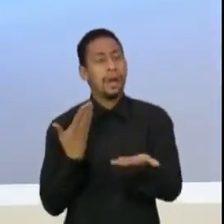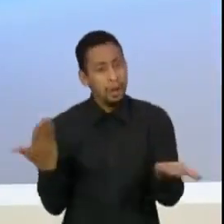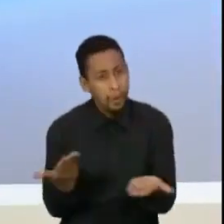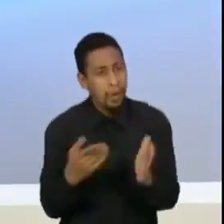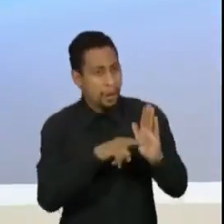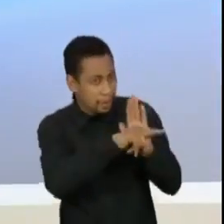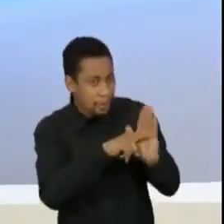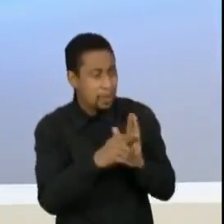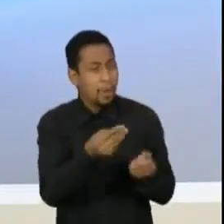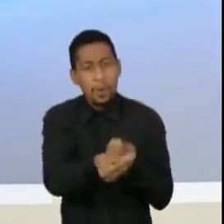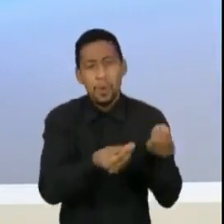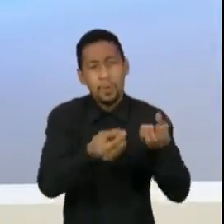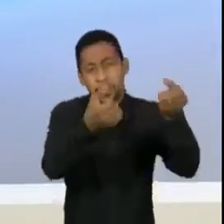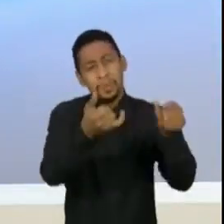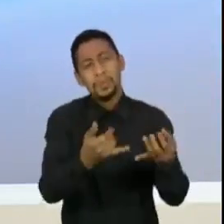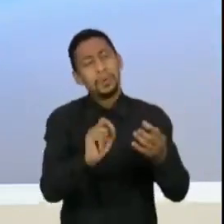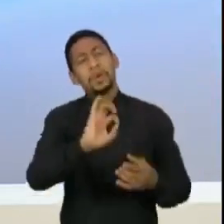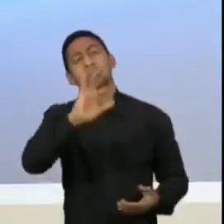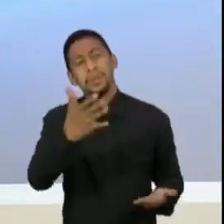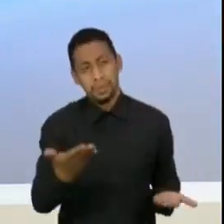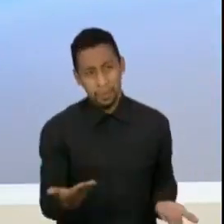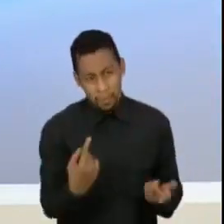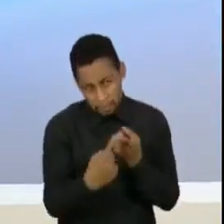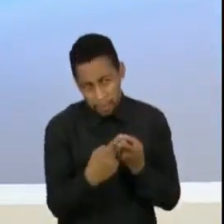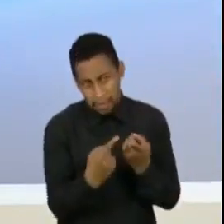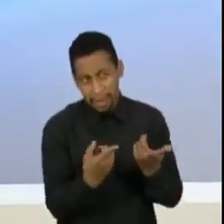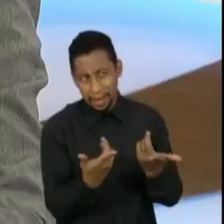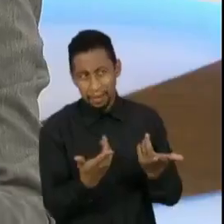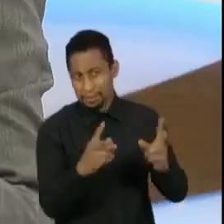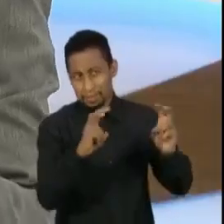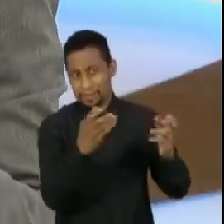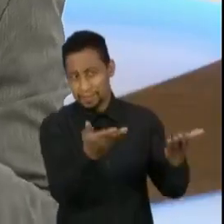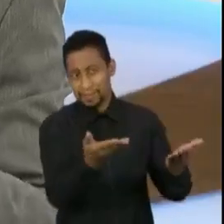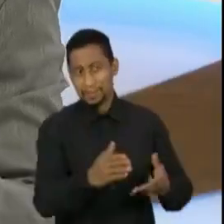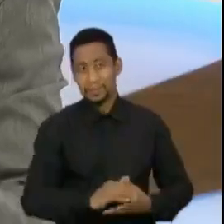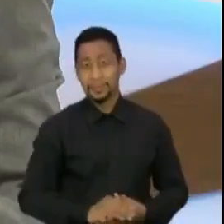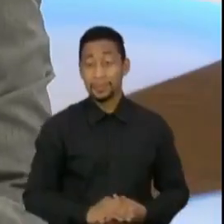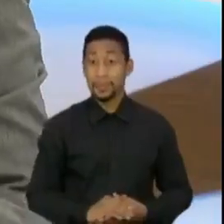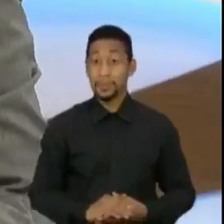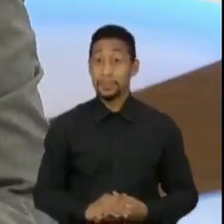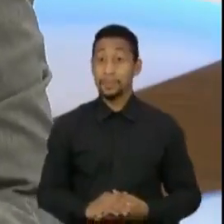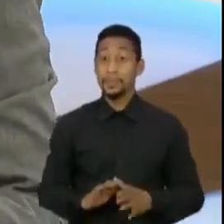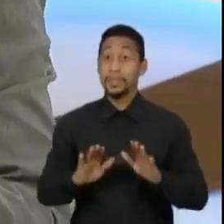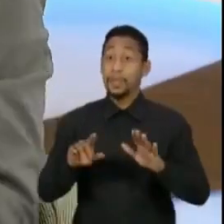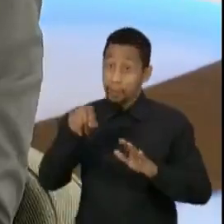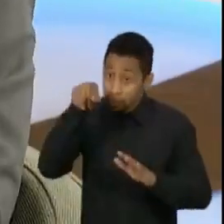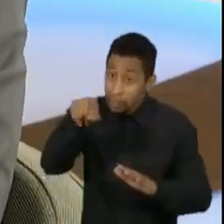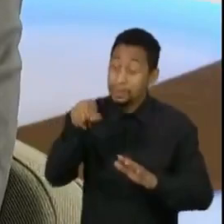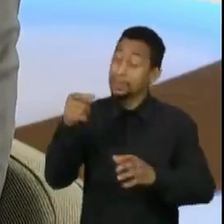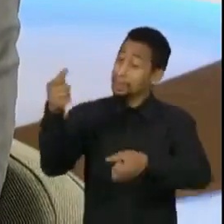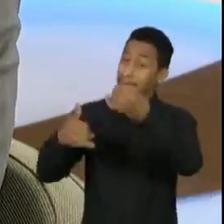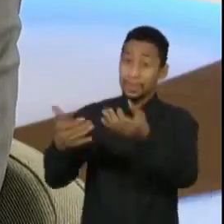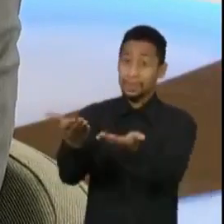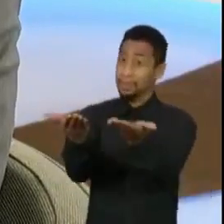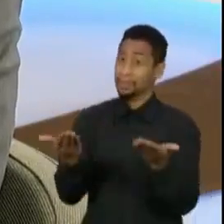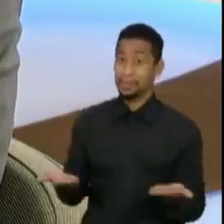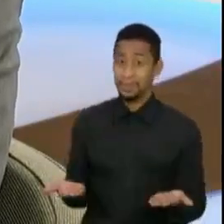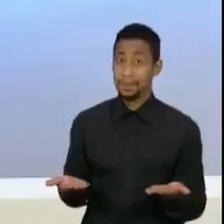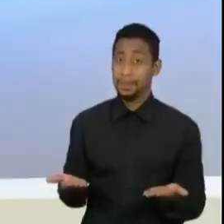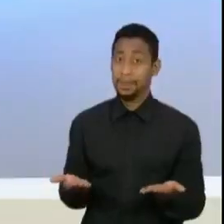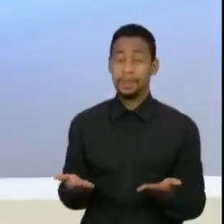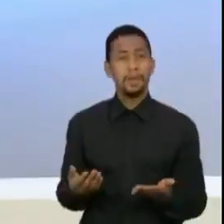cálculo como é que ela qual a sua explicação para essa ligação com essas pessoas aqui tá falando a ligação é você você